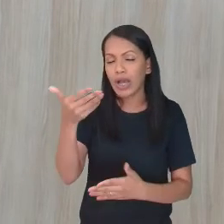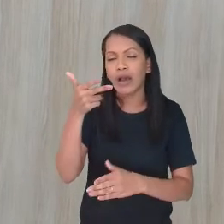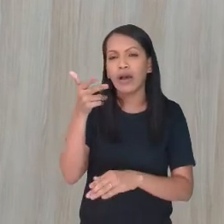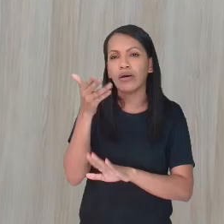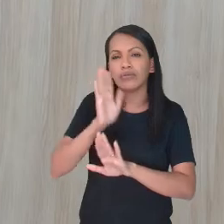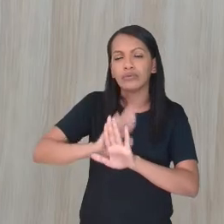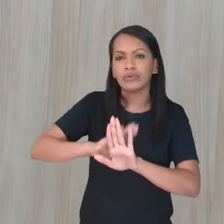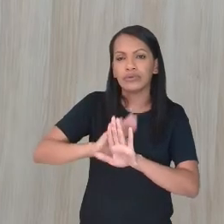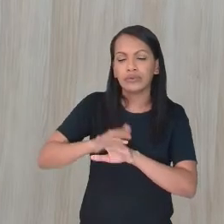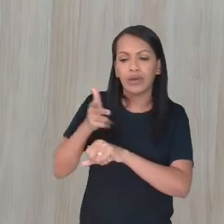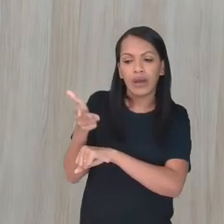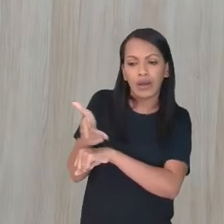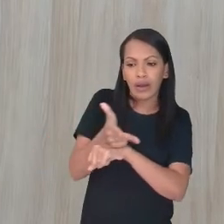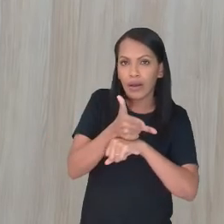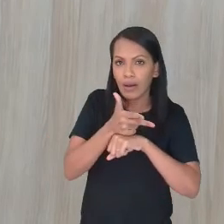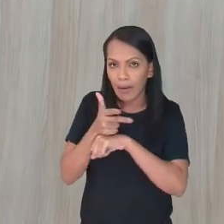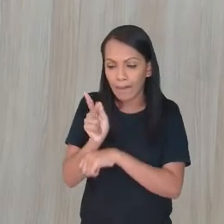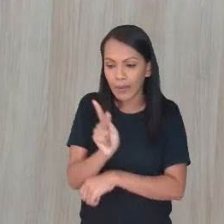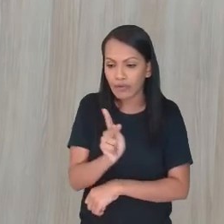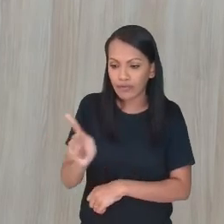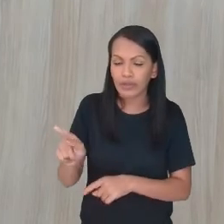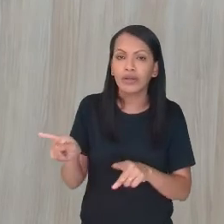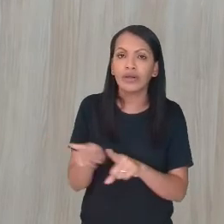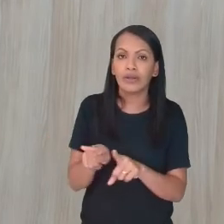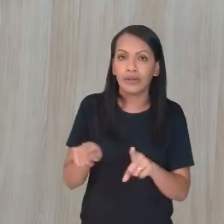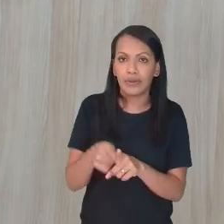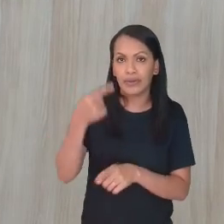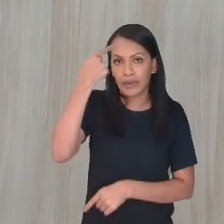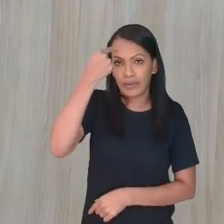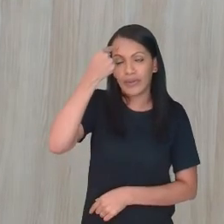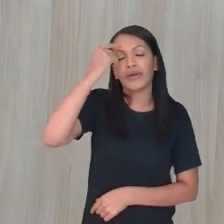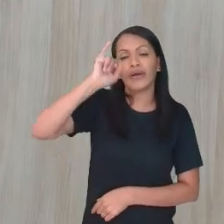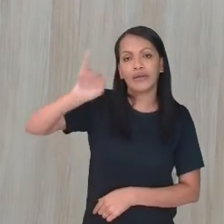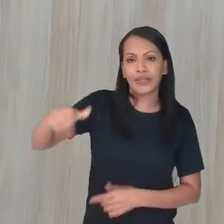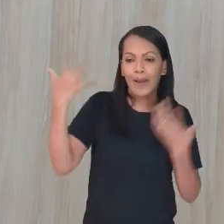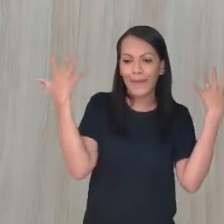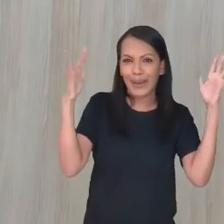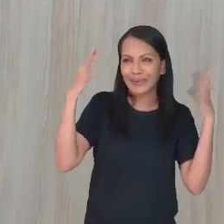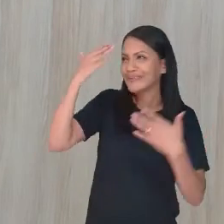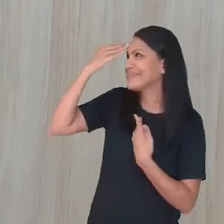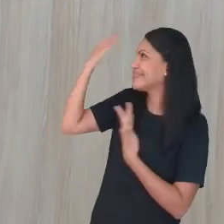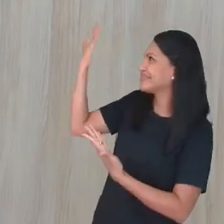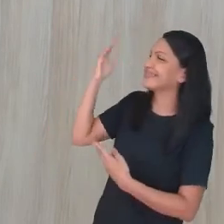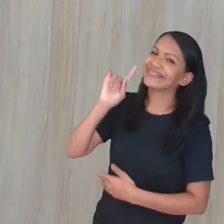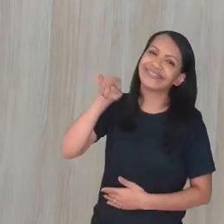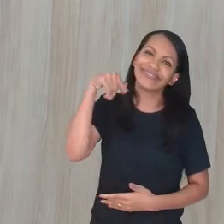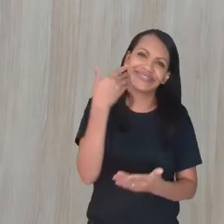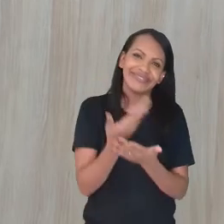obrigada, Cleiton, Cláudia e Jéssica, parabéns, viu? Até a próxima.